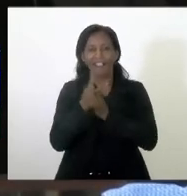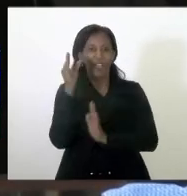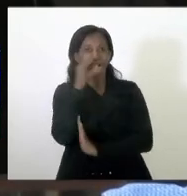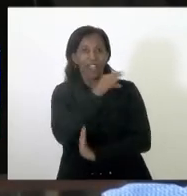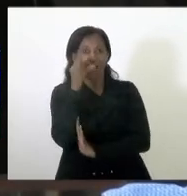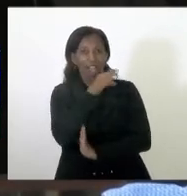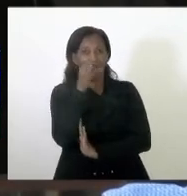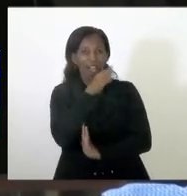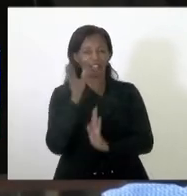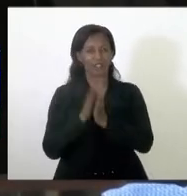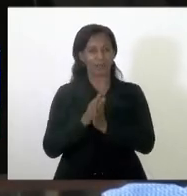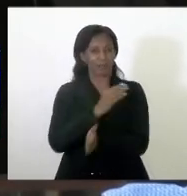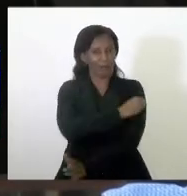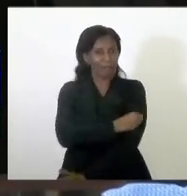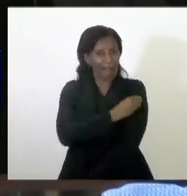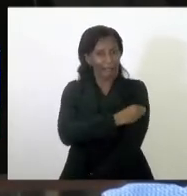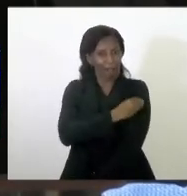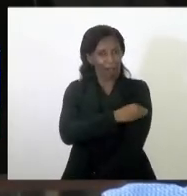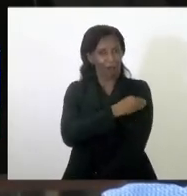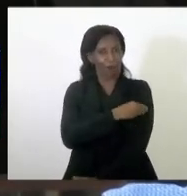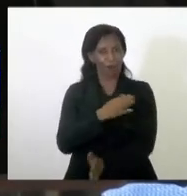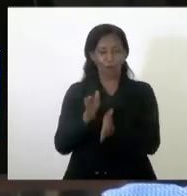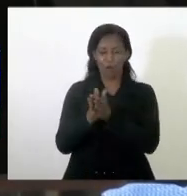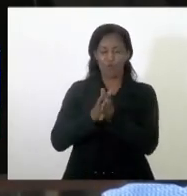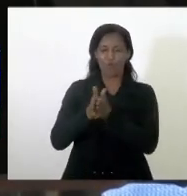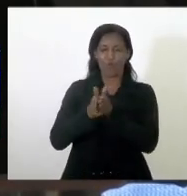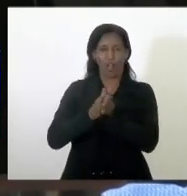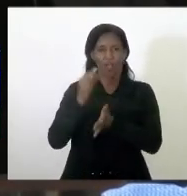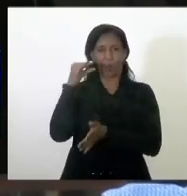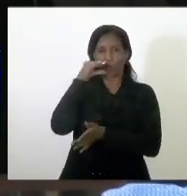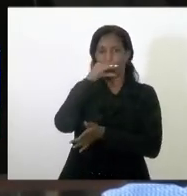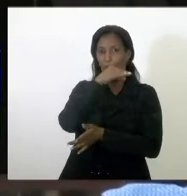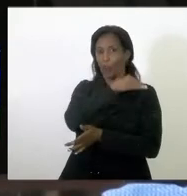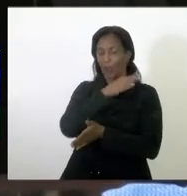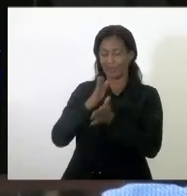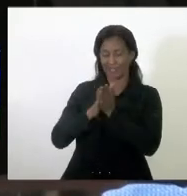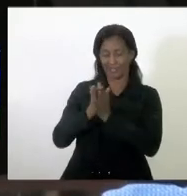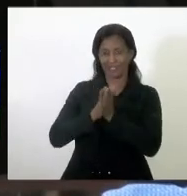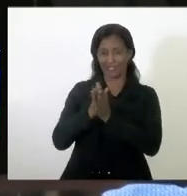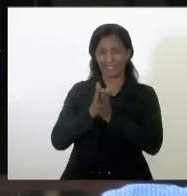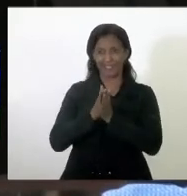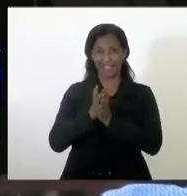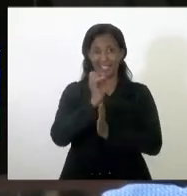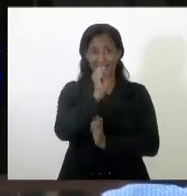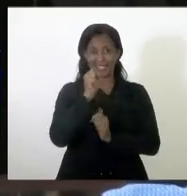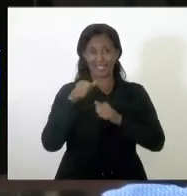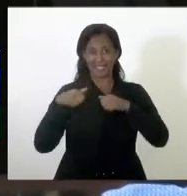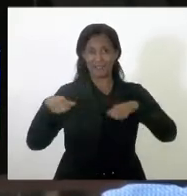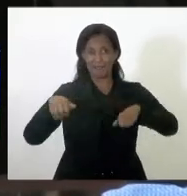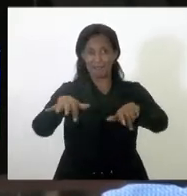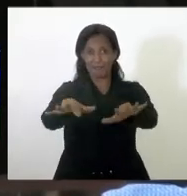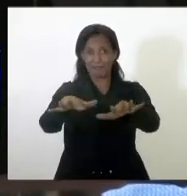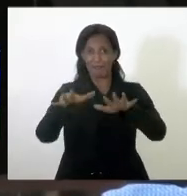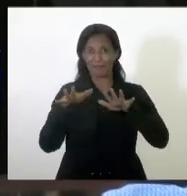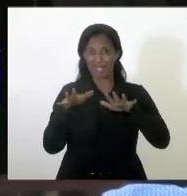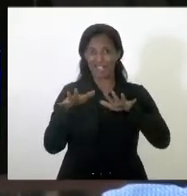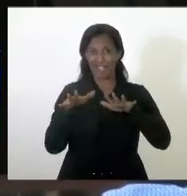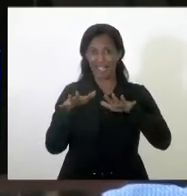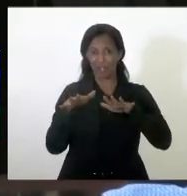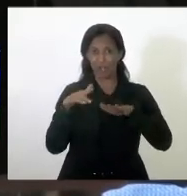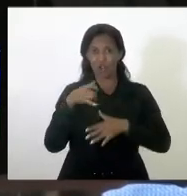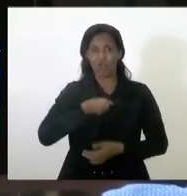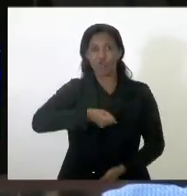pelo menos transfere aqui algum calor, né? Porque se o plenário do prédio